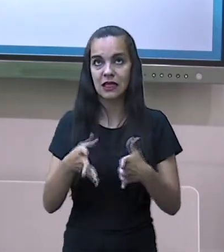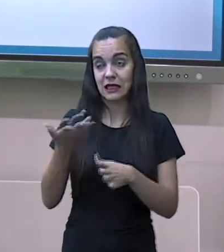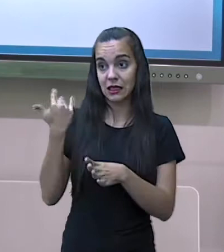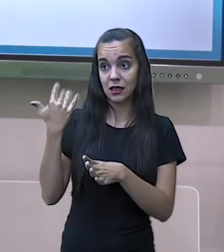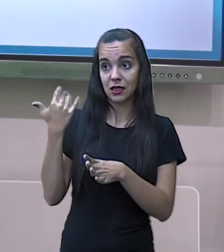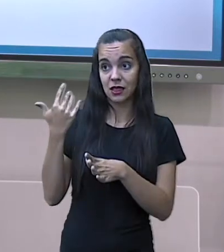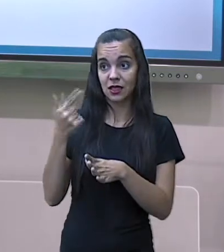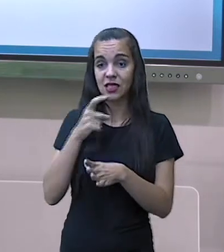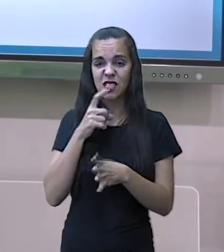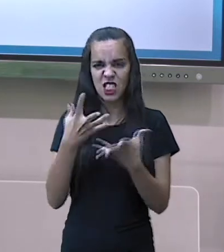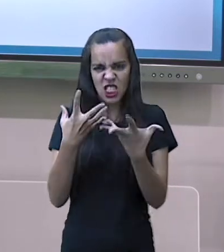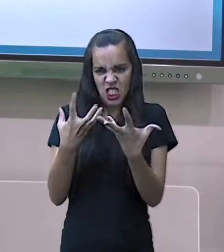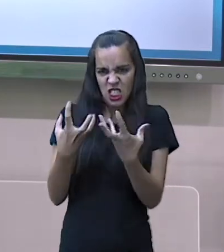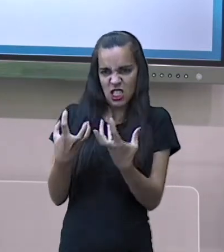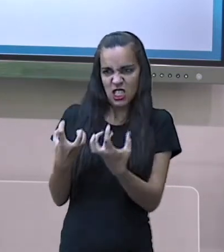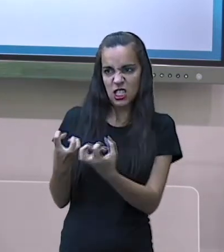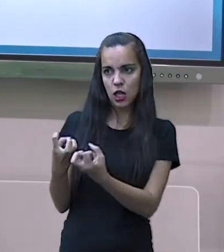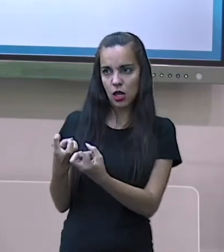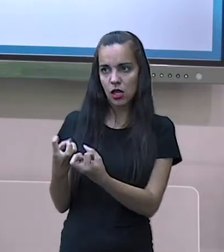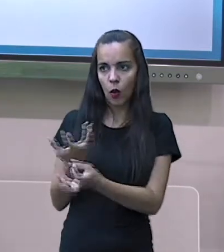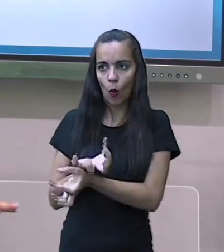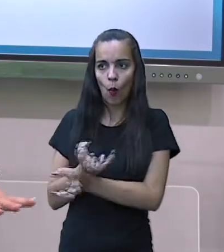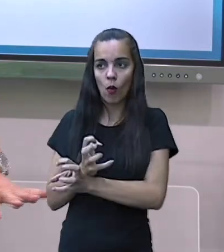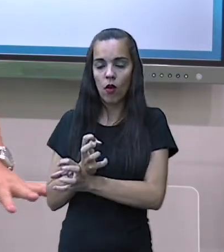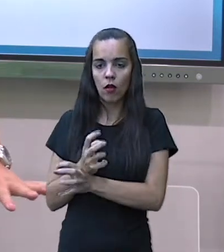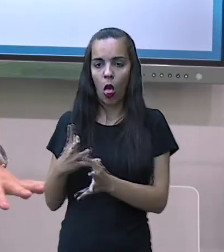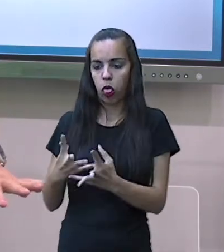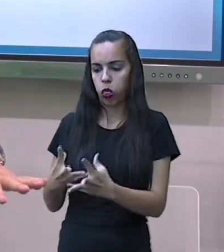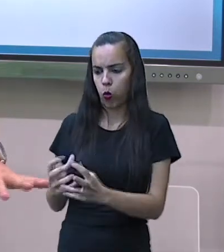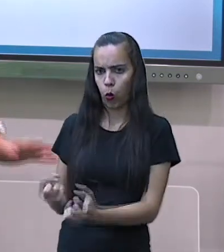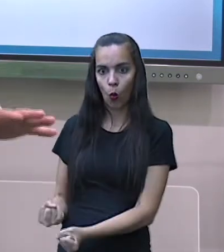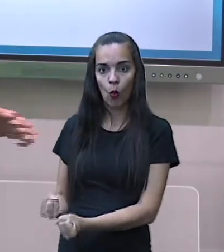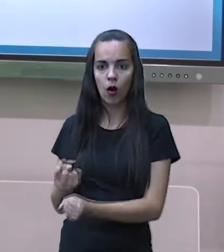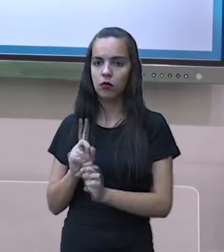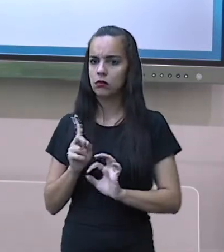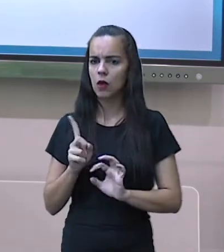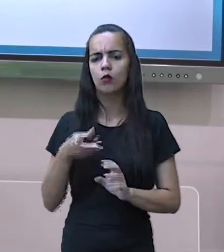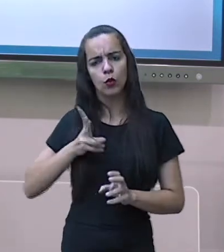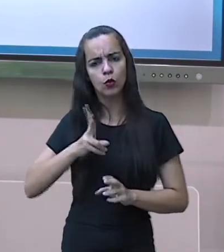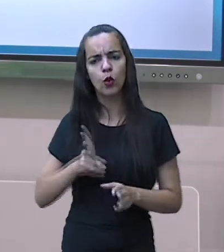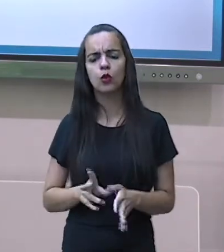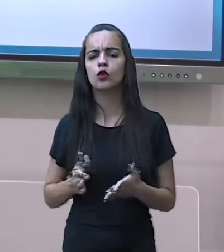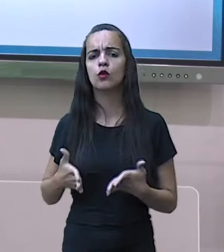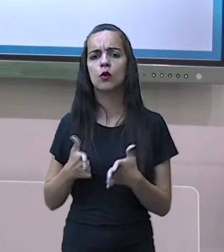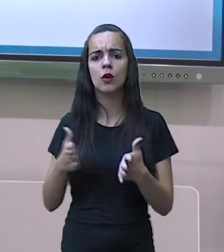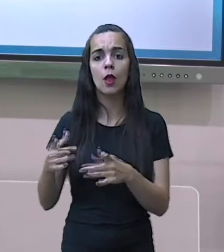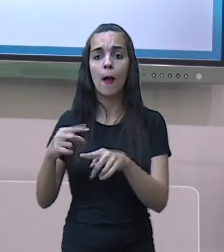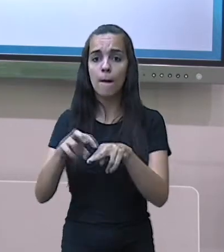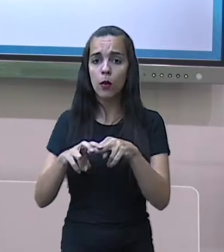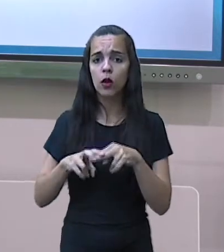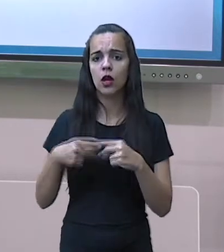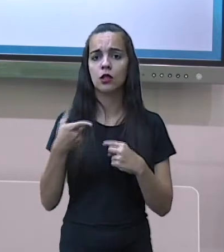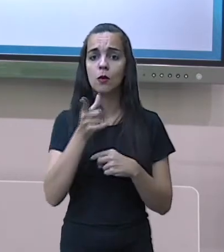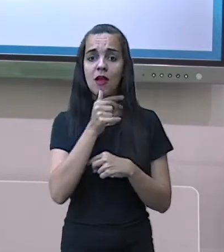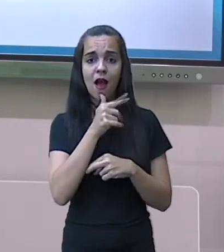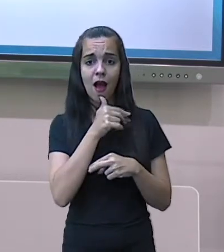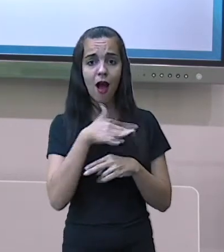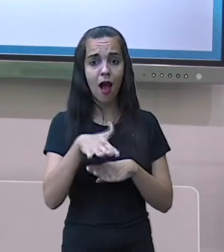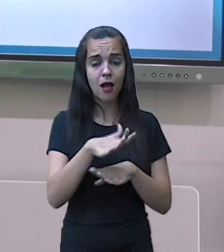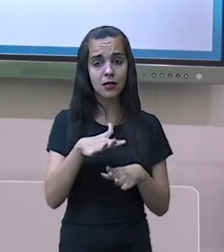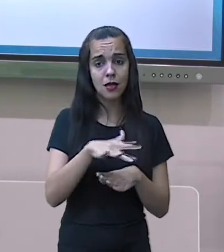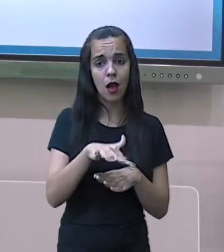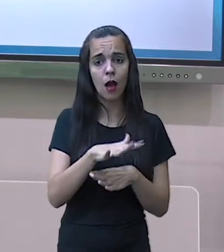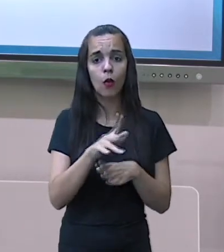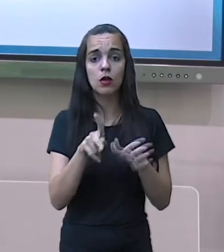época das secas, ele não seca totalmente. Por quê? porque as suas águas se